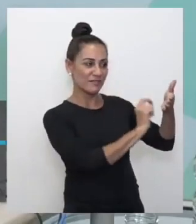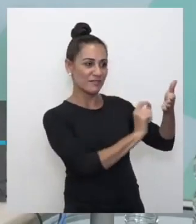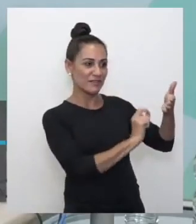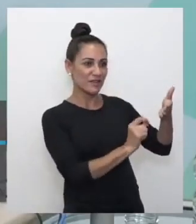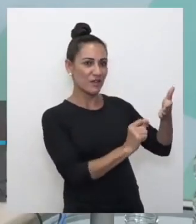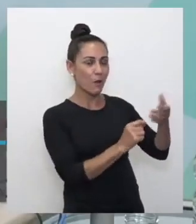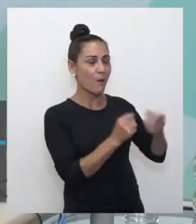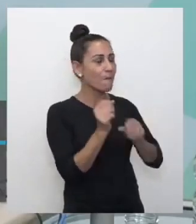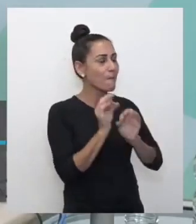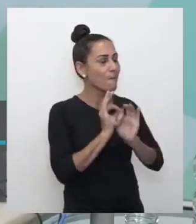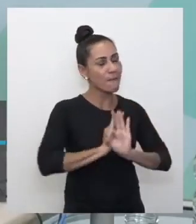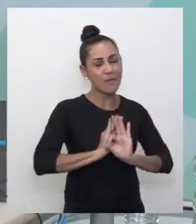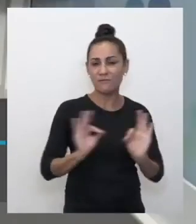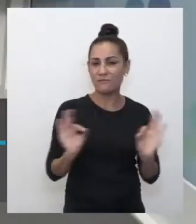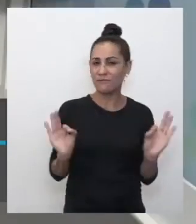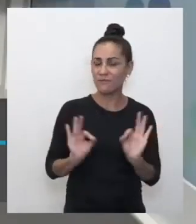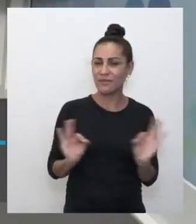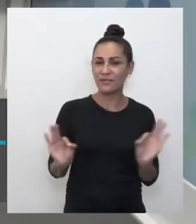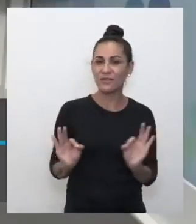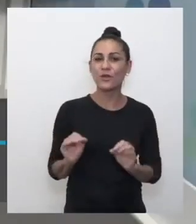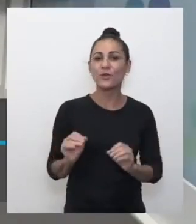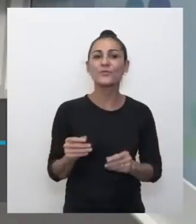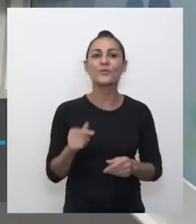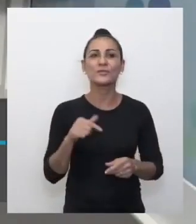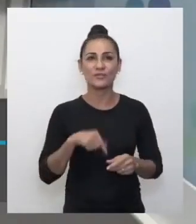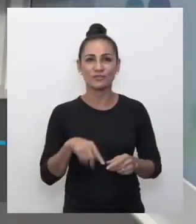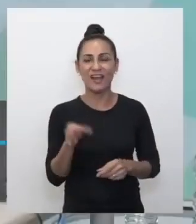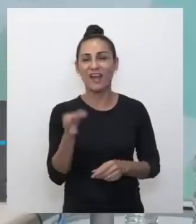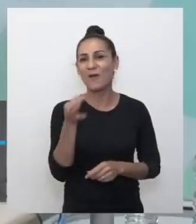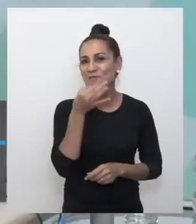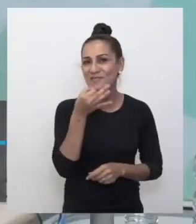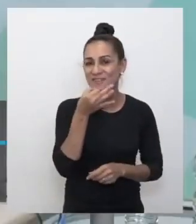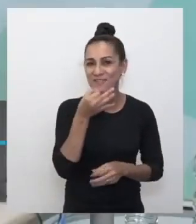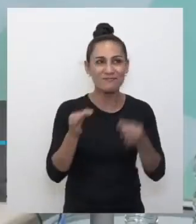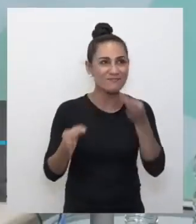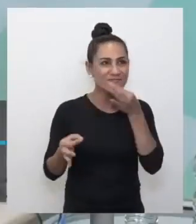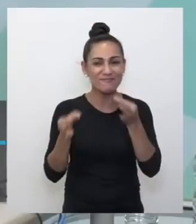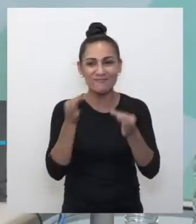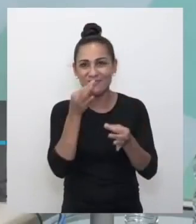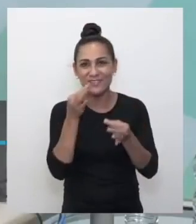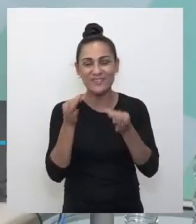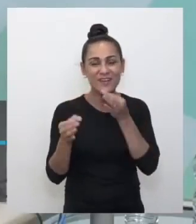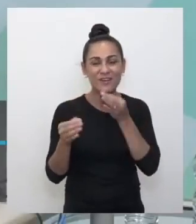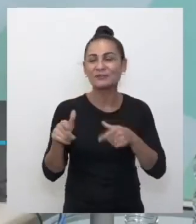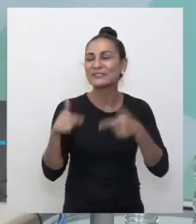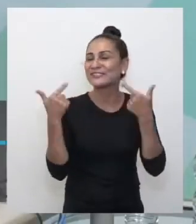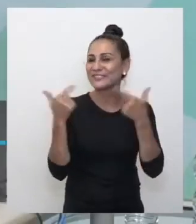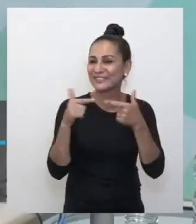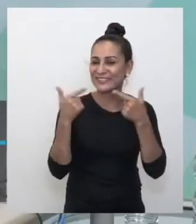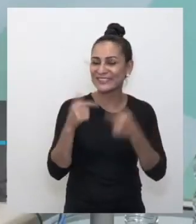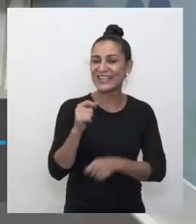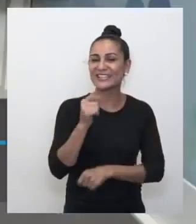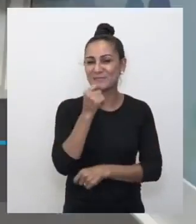No Twitter também o pessoal está comentando das piadas, que estão falando legal. Muito boas, piadas muito engraçadas, só que não.